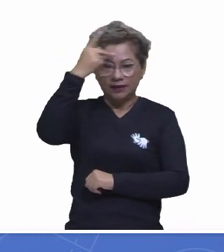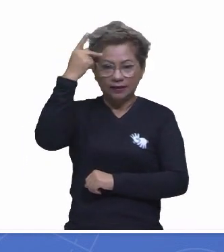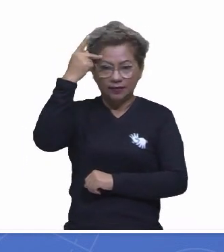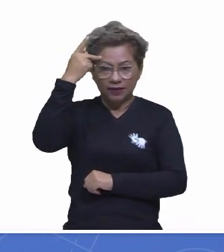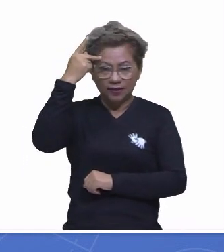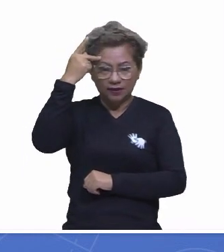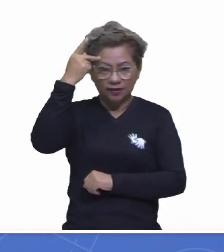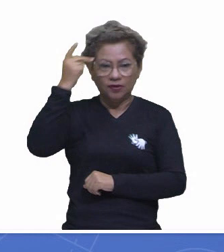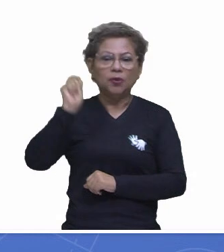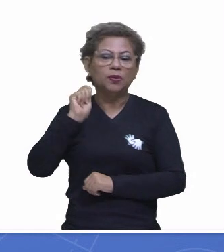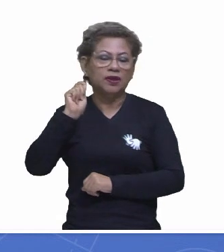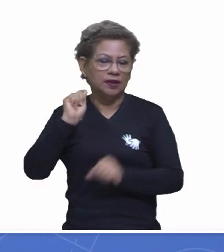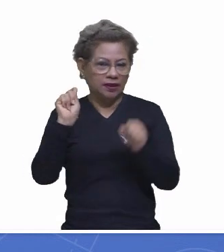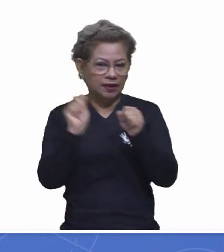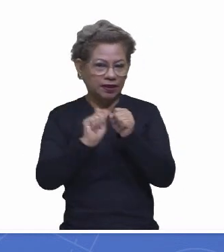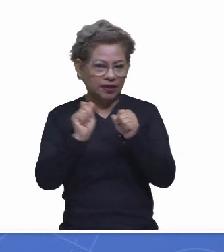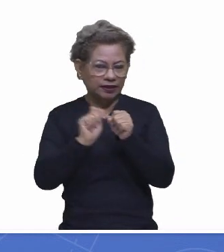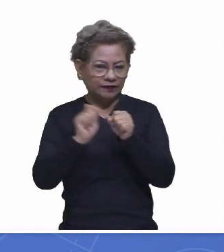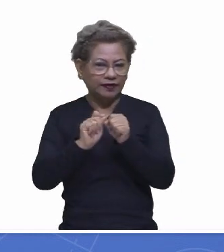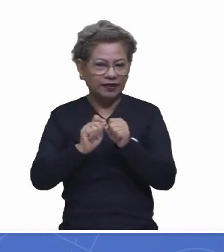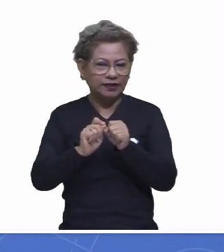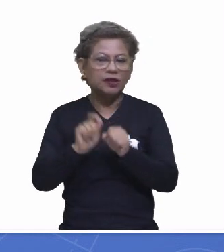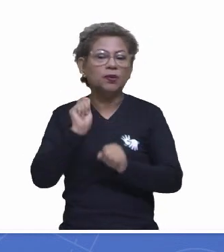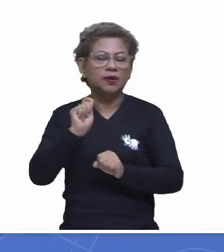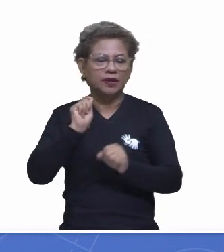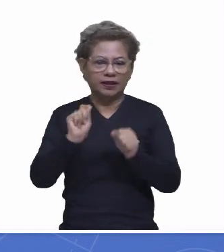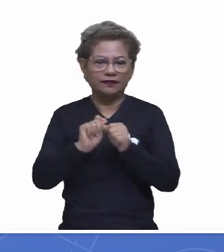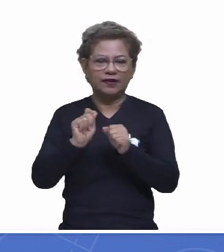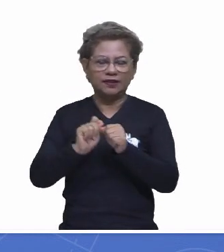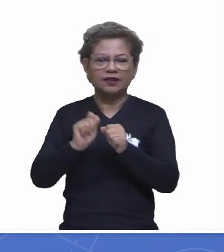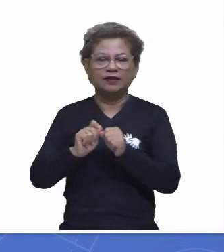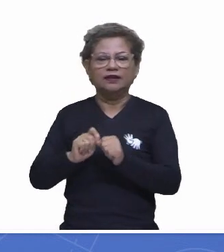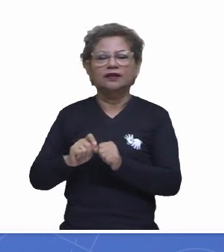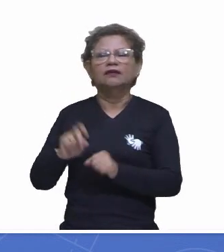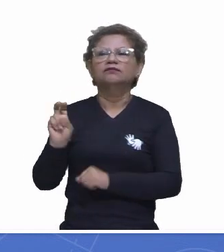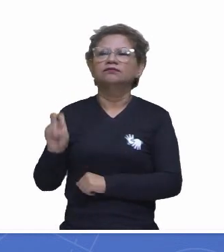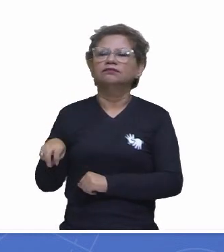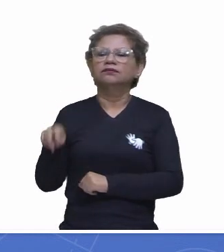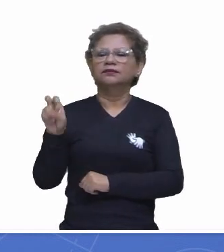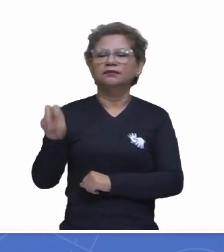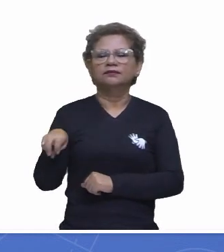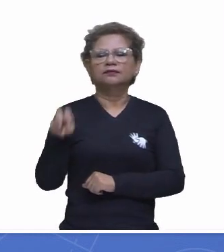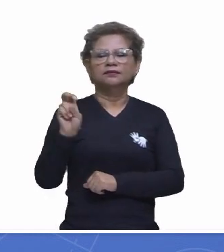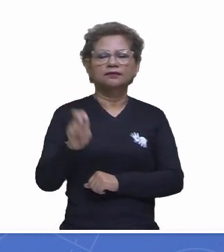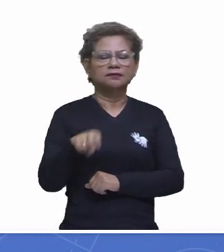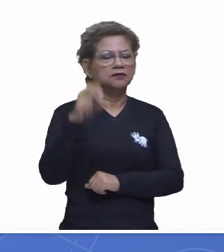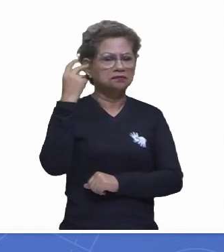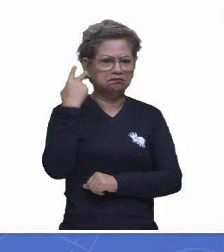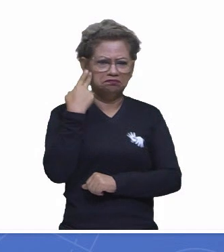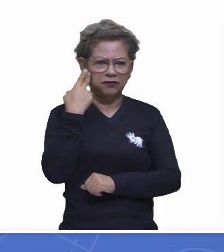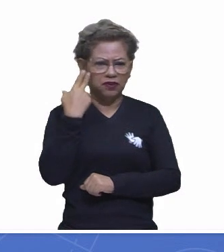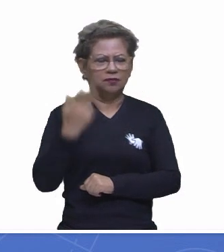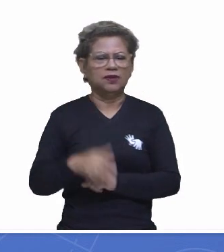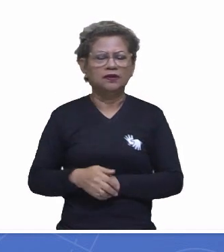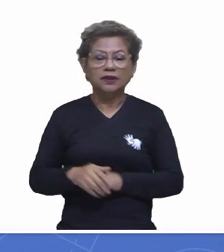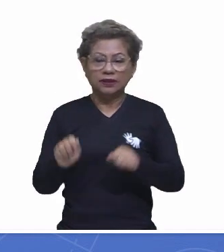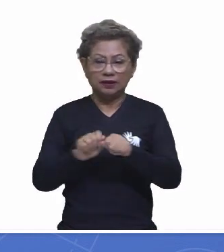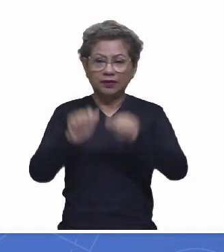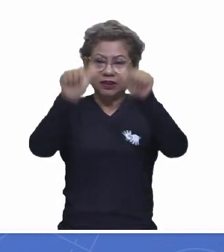aqui está caminhando, certo? E percebo também que eu tenho